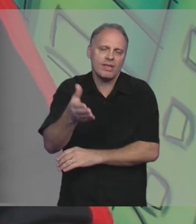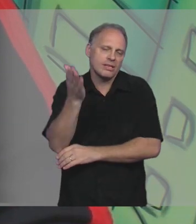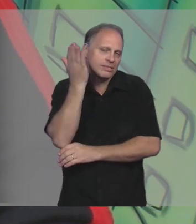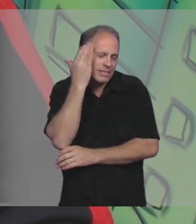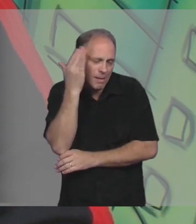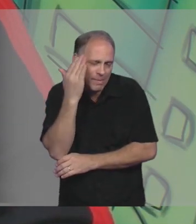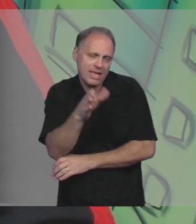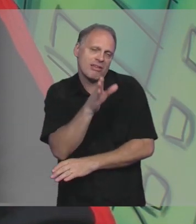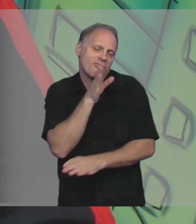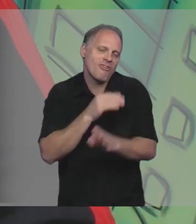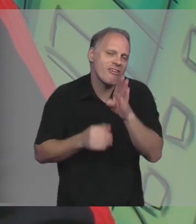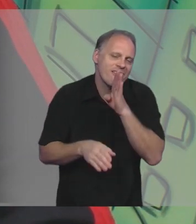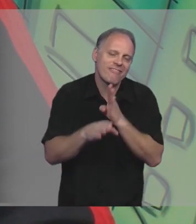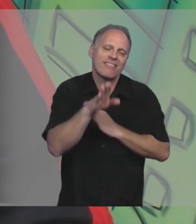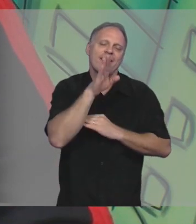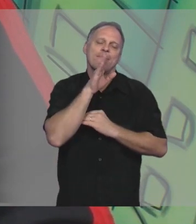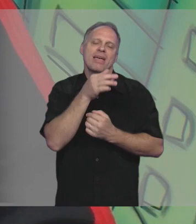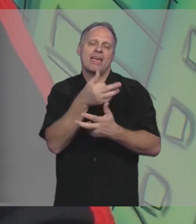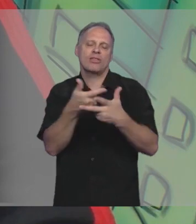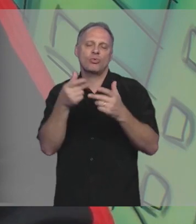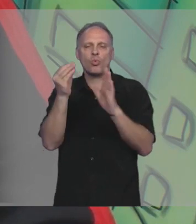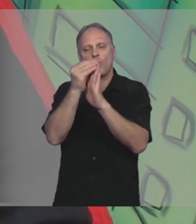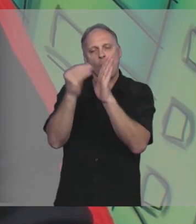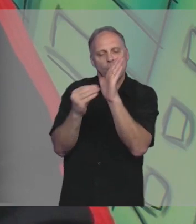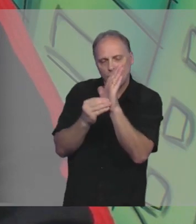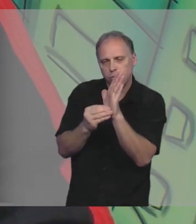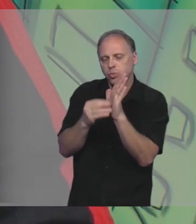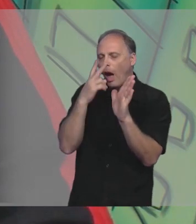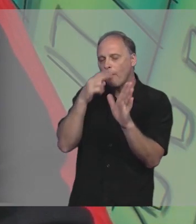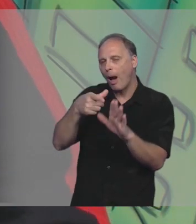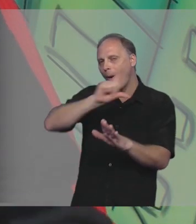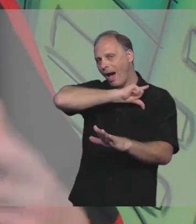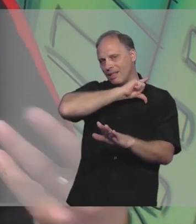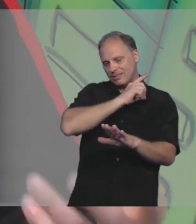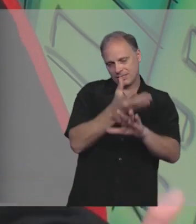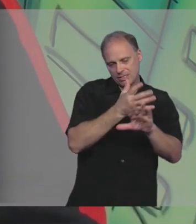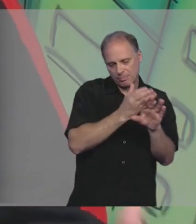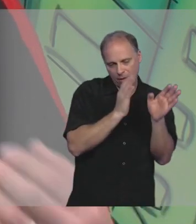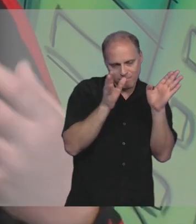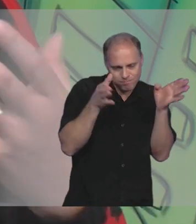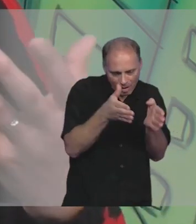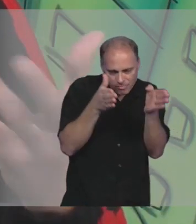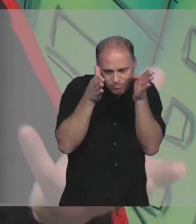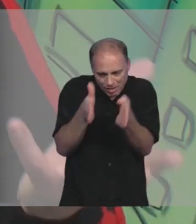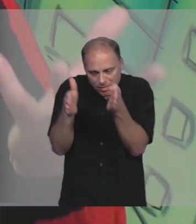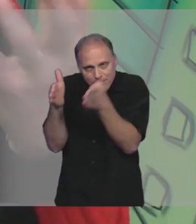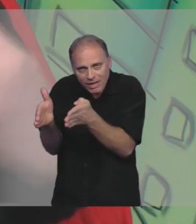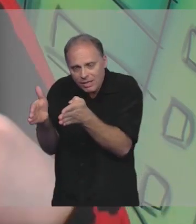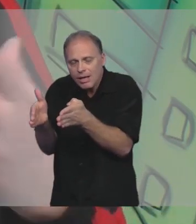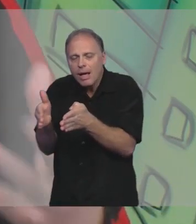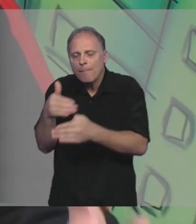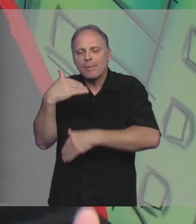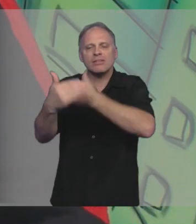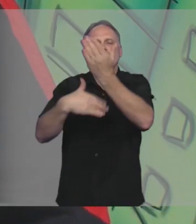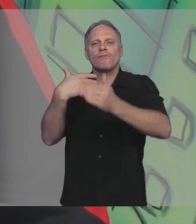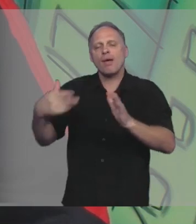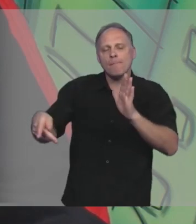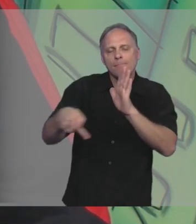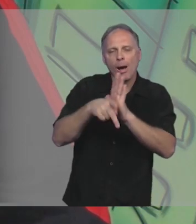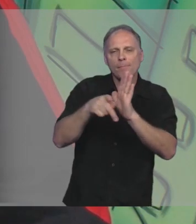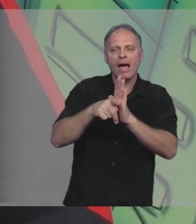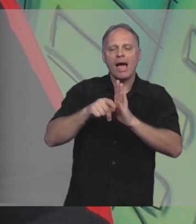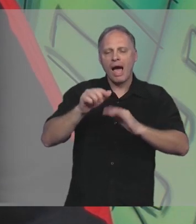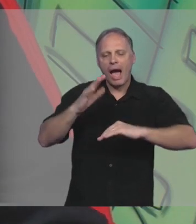competências, conhecimentos e conteúdos como era então, para desenvolver o que eles estão chamando de competências e habilidades